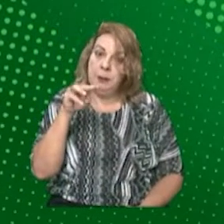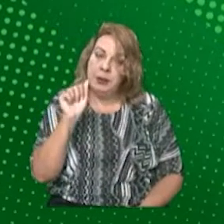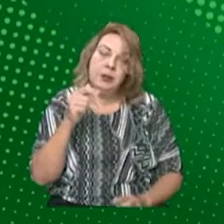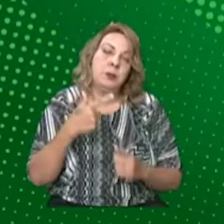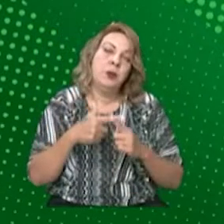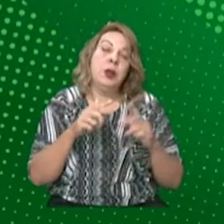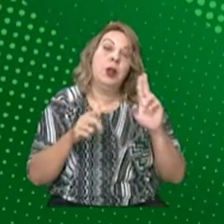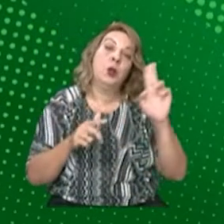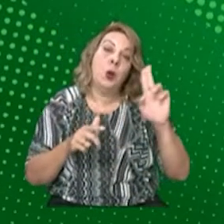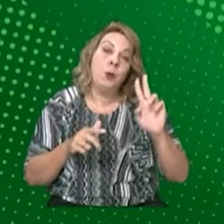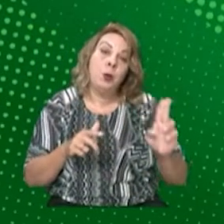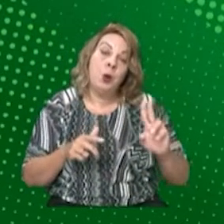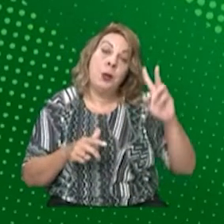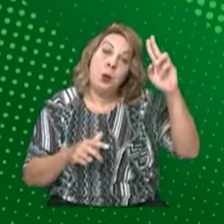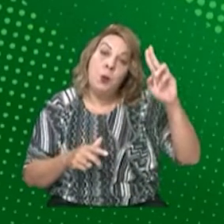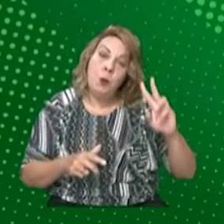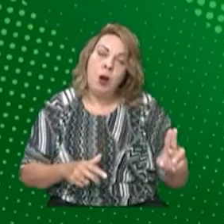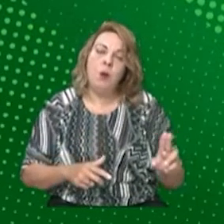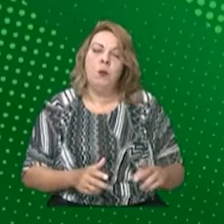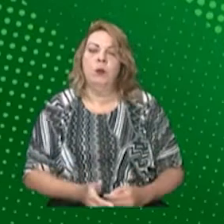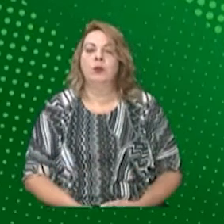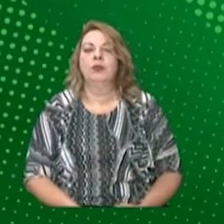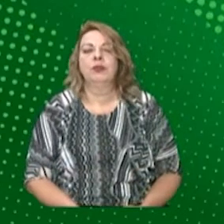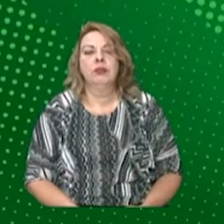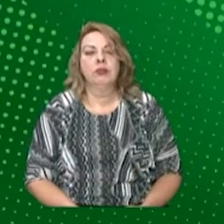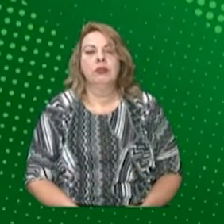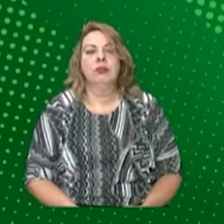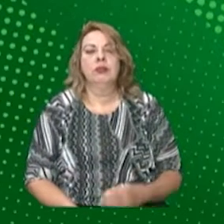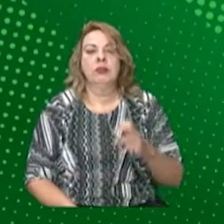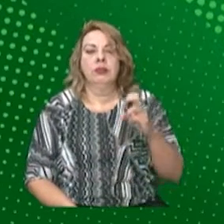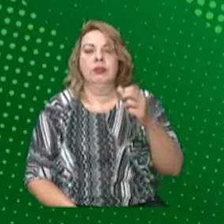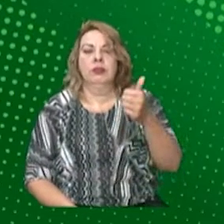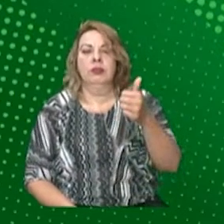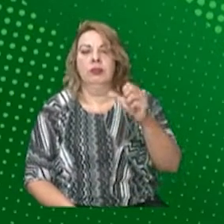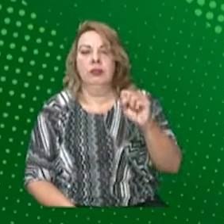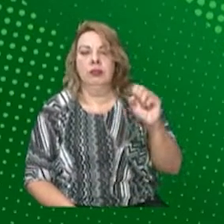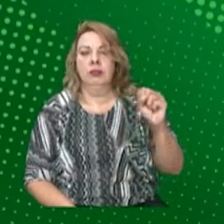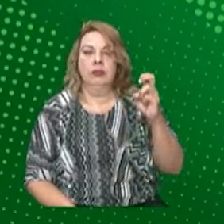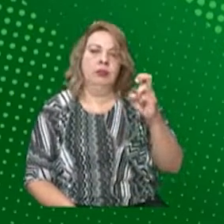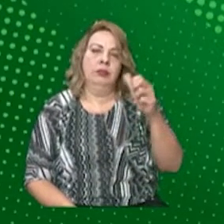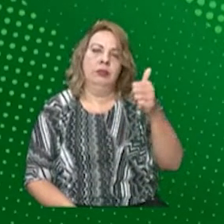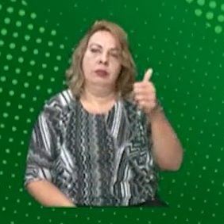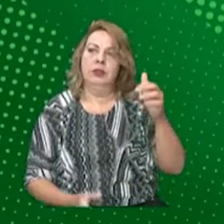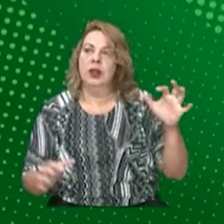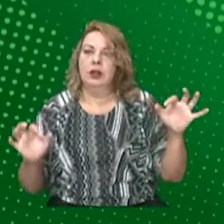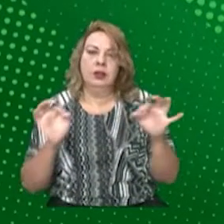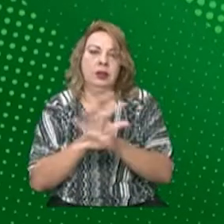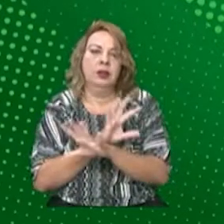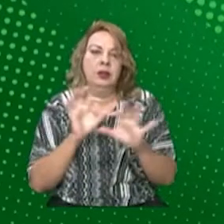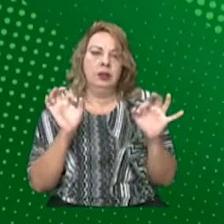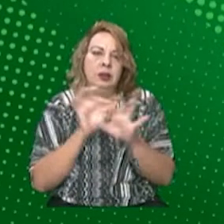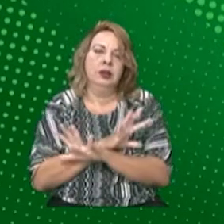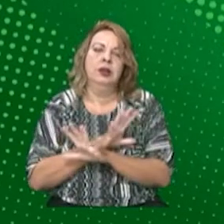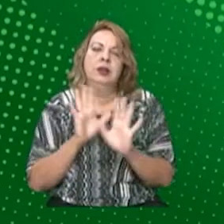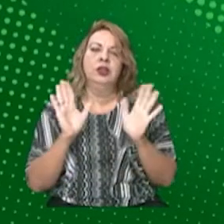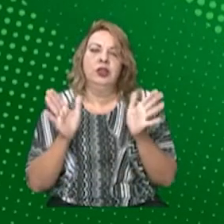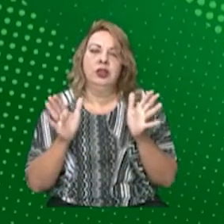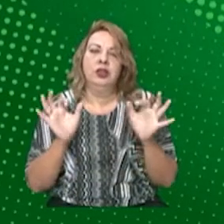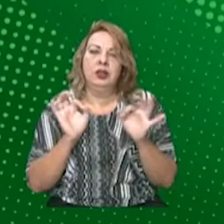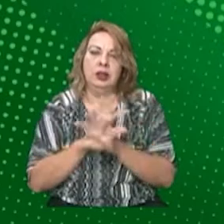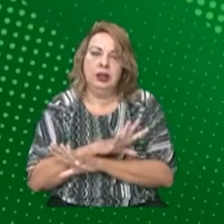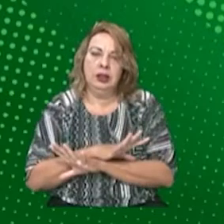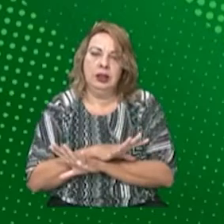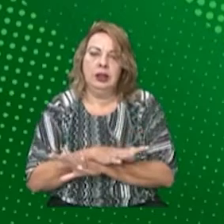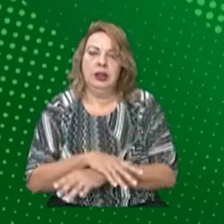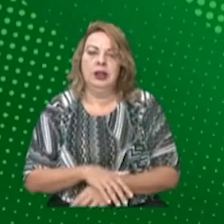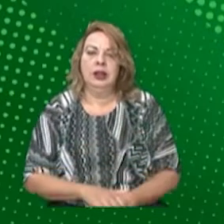dos Coqueiros. Parabéns. 518851 já foram as homônimas. Já fechamos aqui. É, já as foram. É, você está repetindo